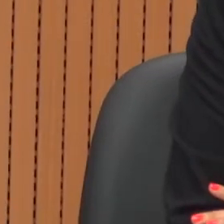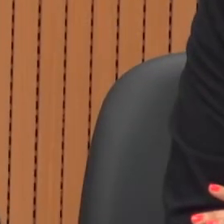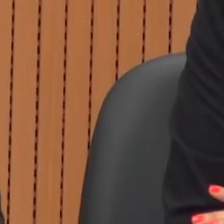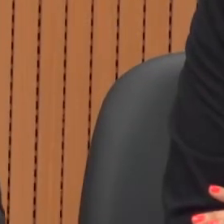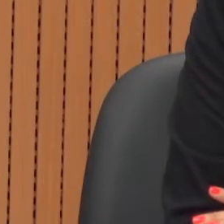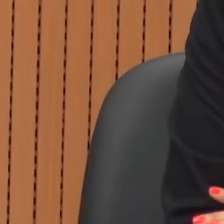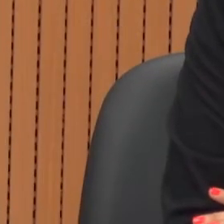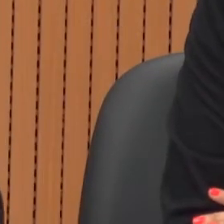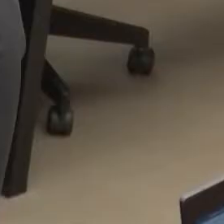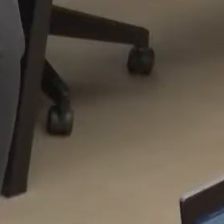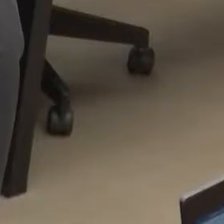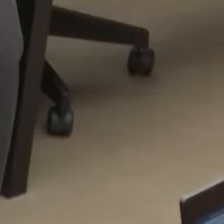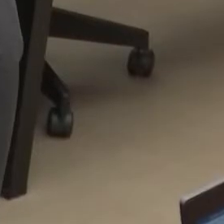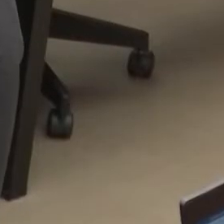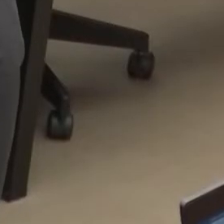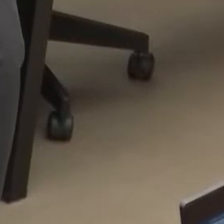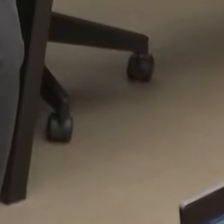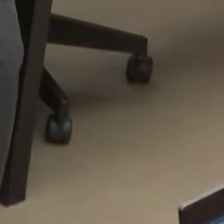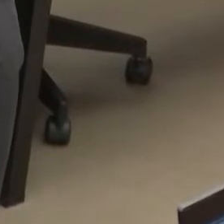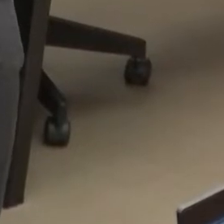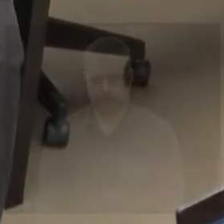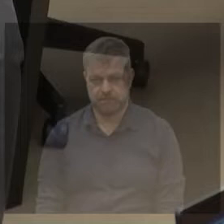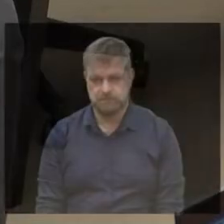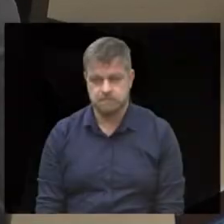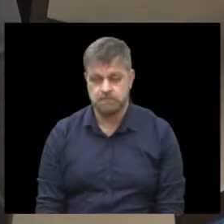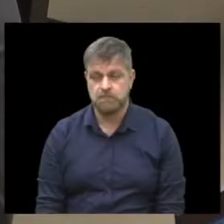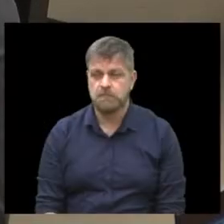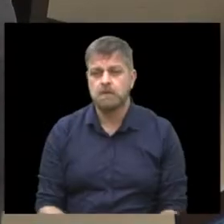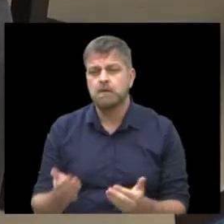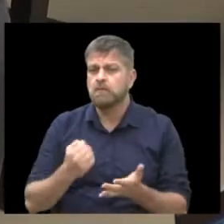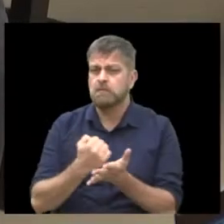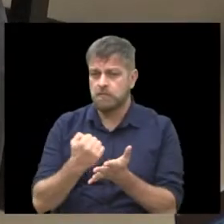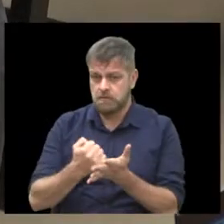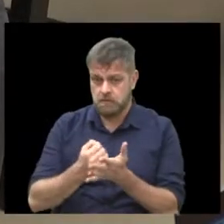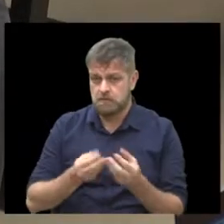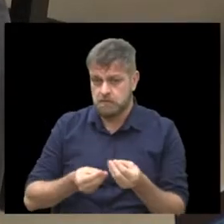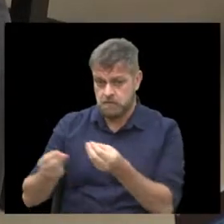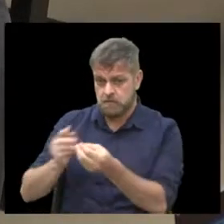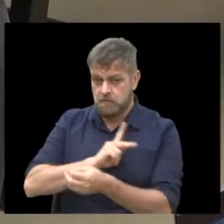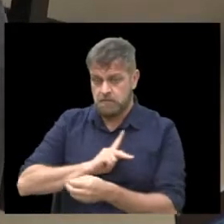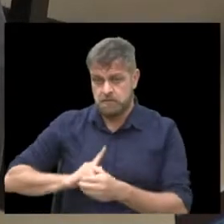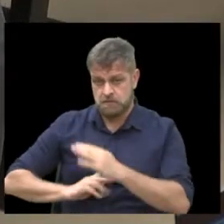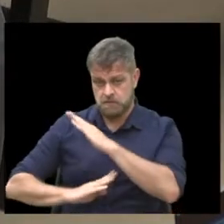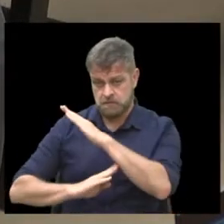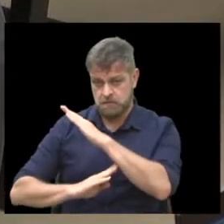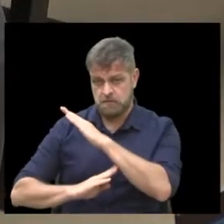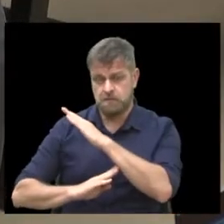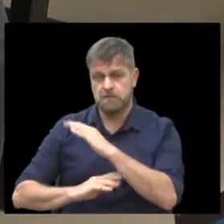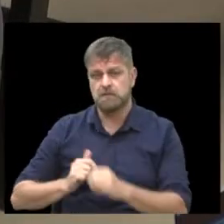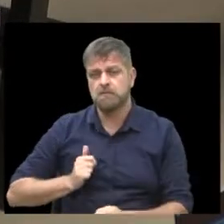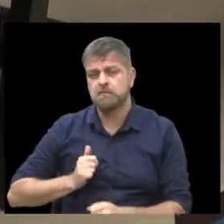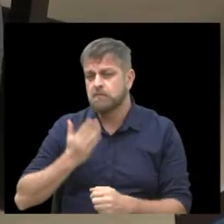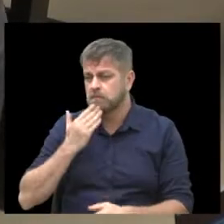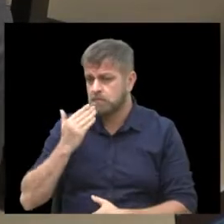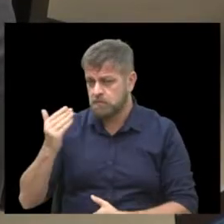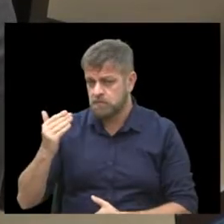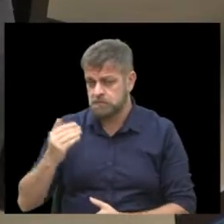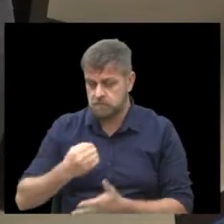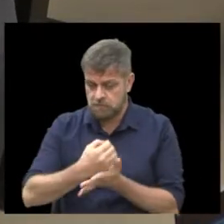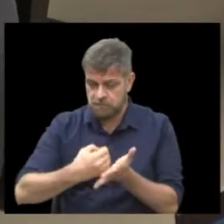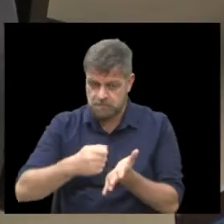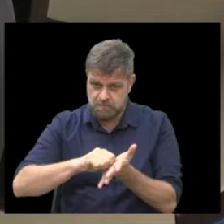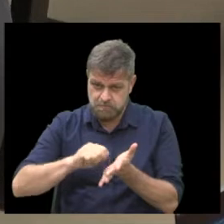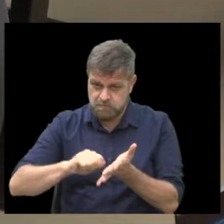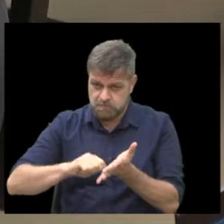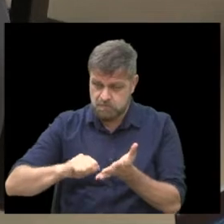vereador Santini. O vereador, eu estou protocolando nas mãos da presidência da Câmara uma solicitação, estou oficiando o